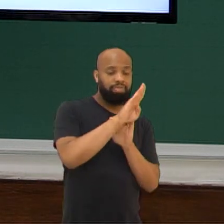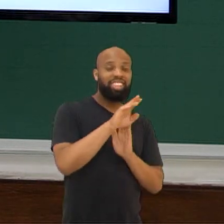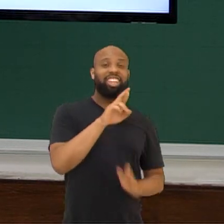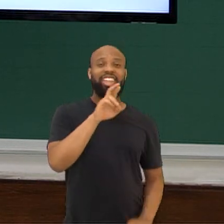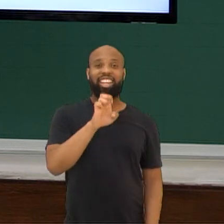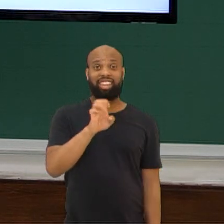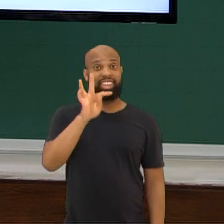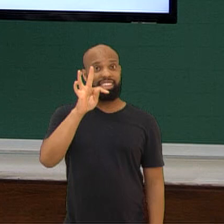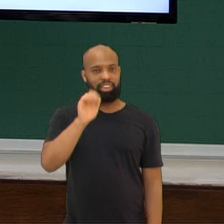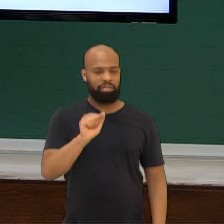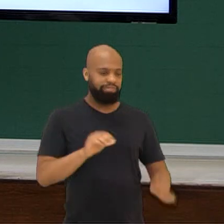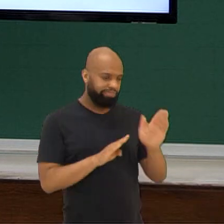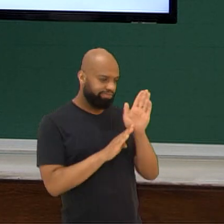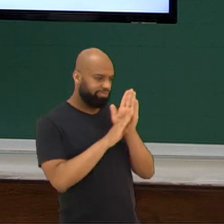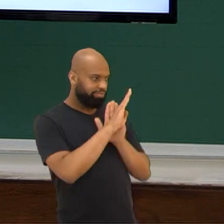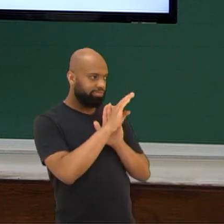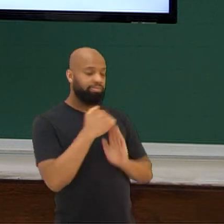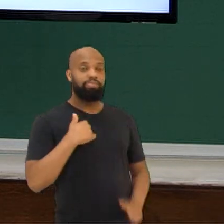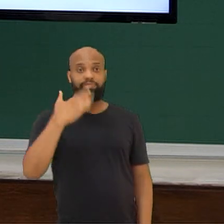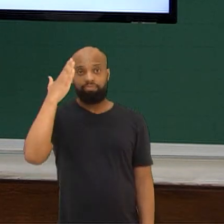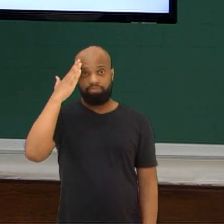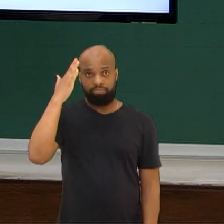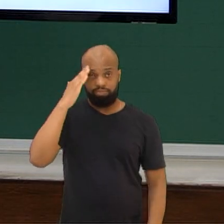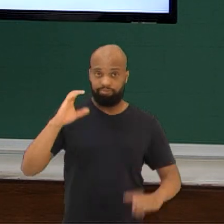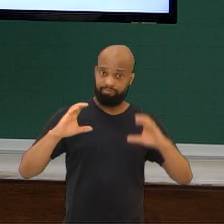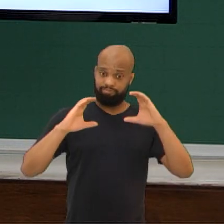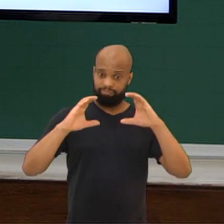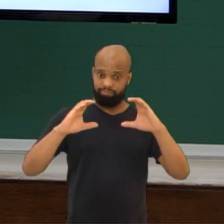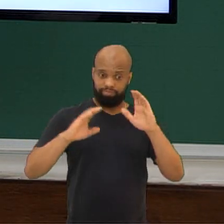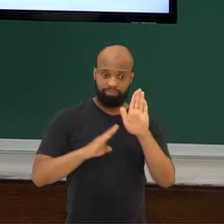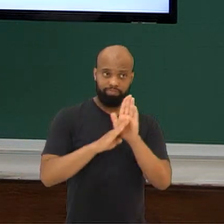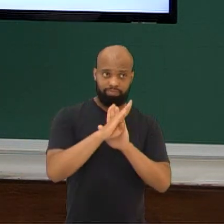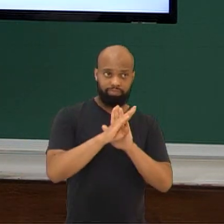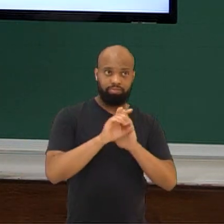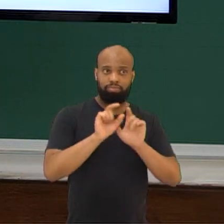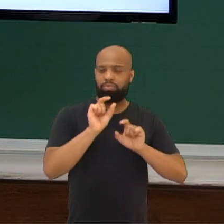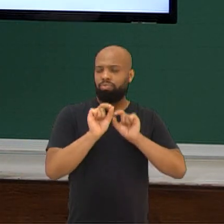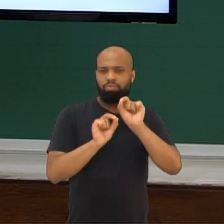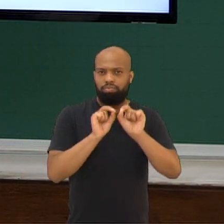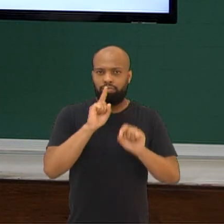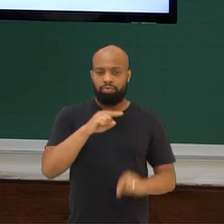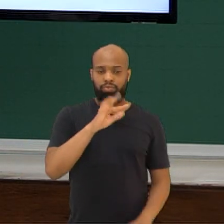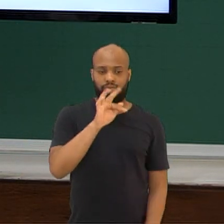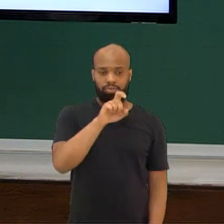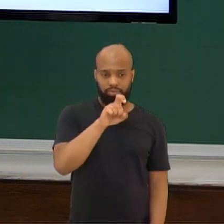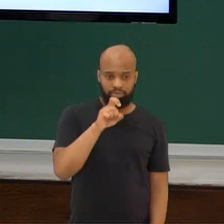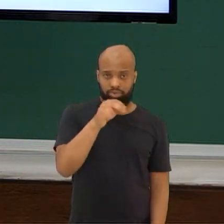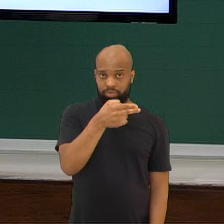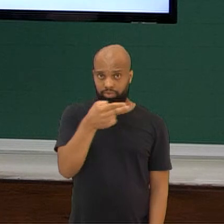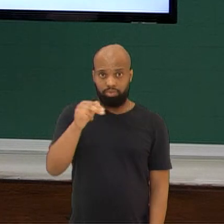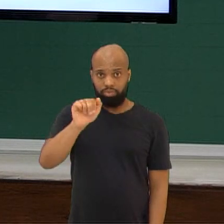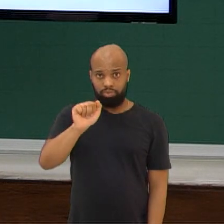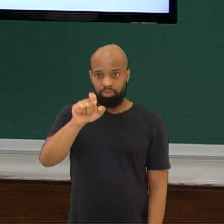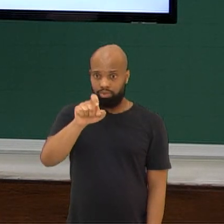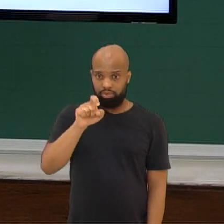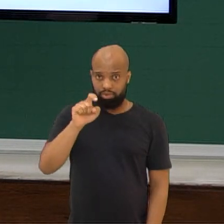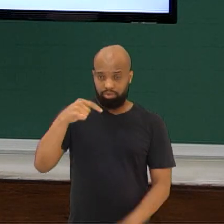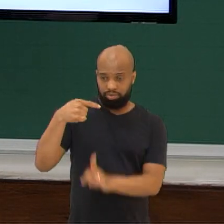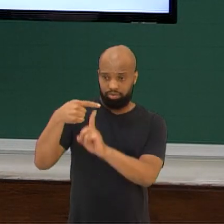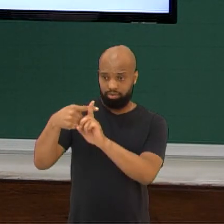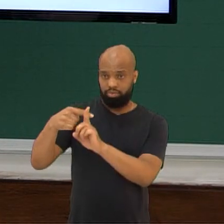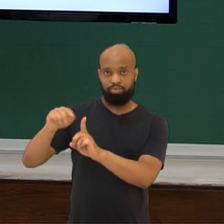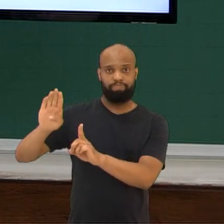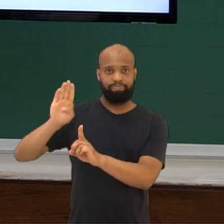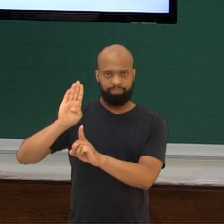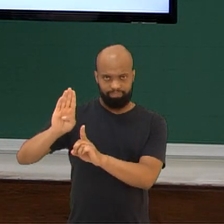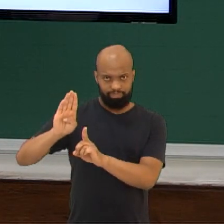reta, eu sei qual é a função. A função da reta é f de x igual a ax mais b. Isso é